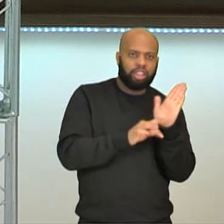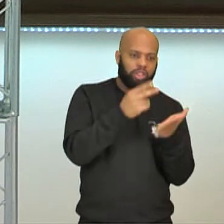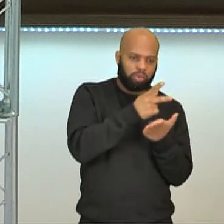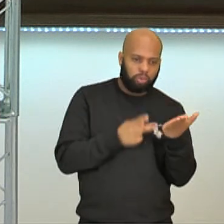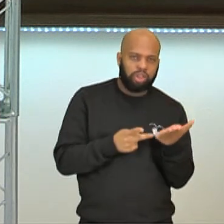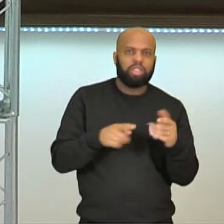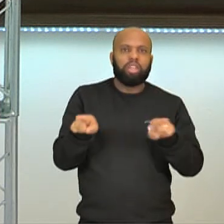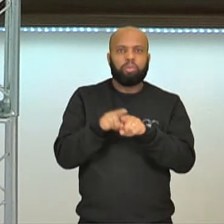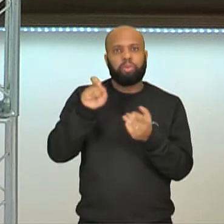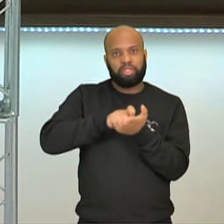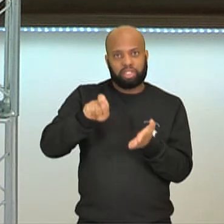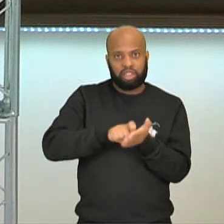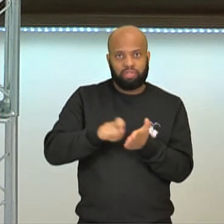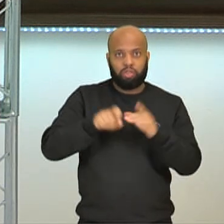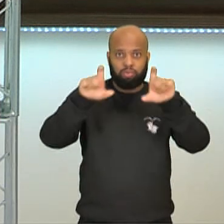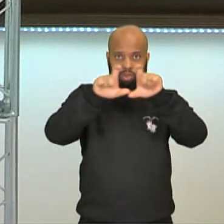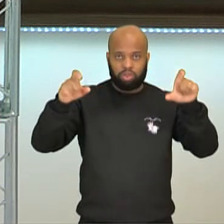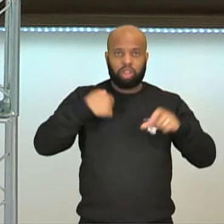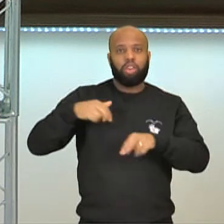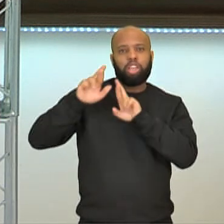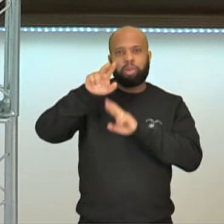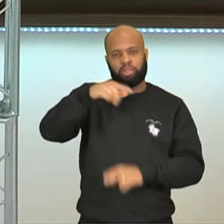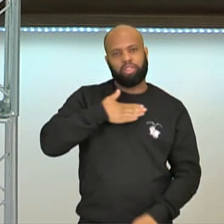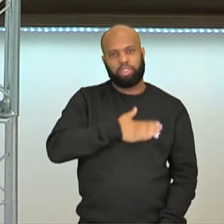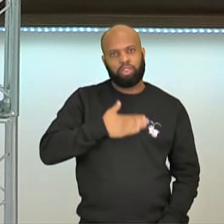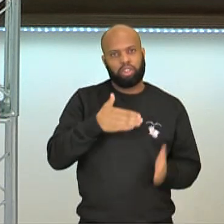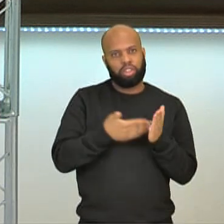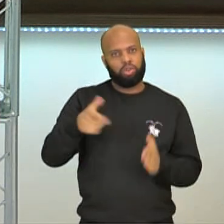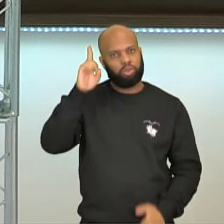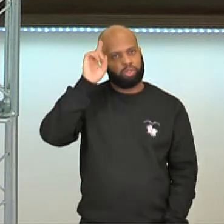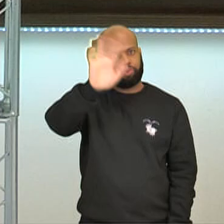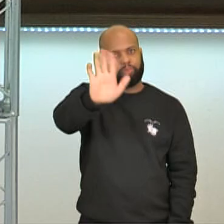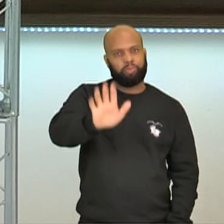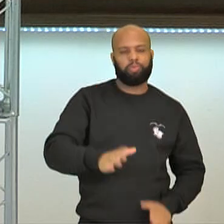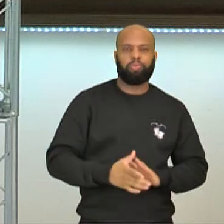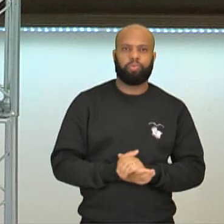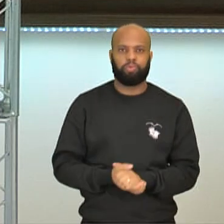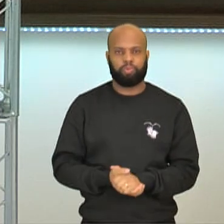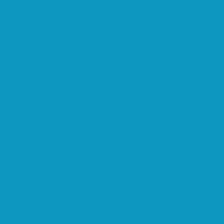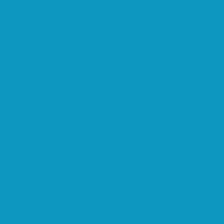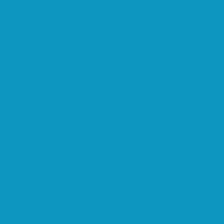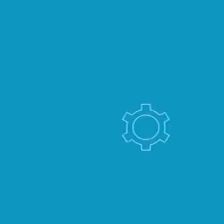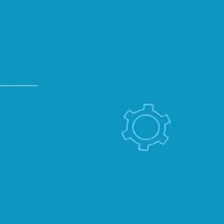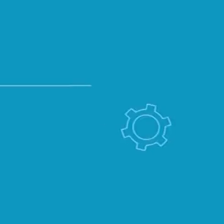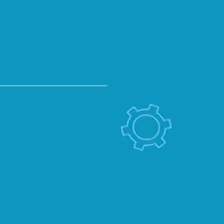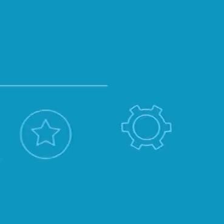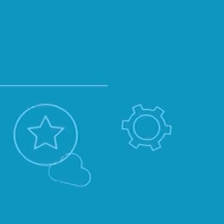também escrevemos uma estrofe. Eu espero que vocês tenham gostado e até a próxima aula!